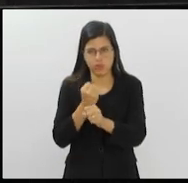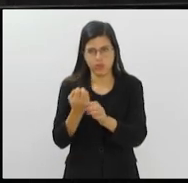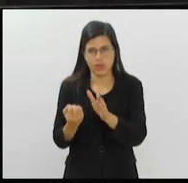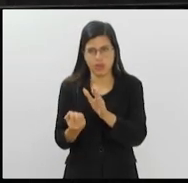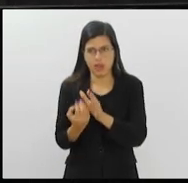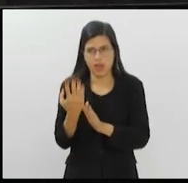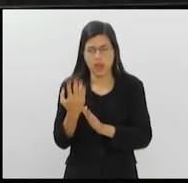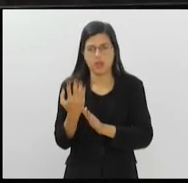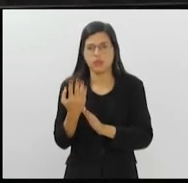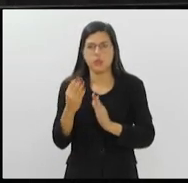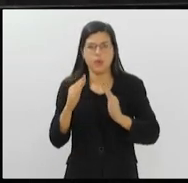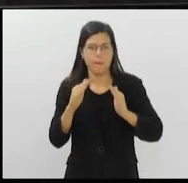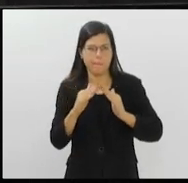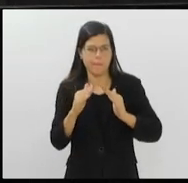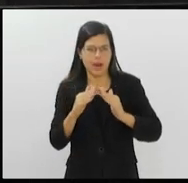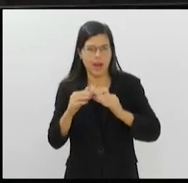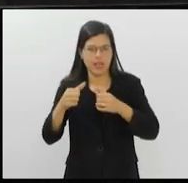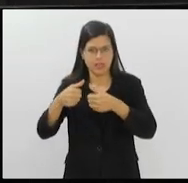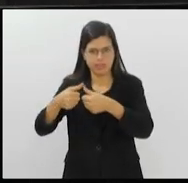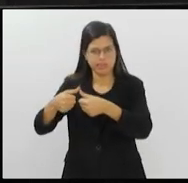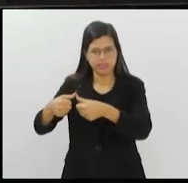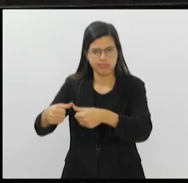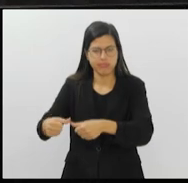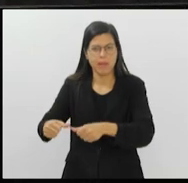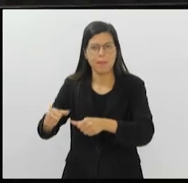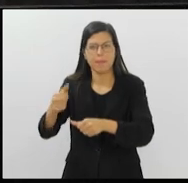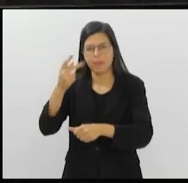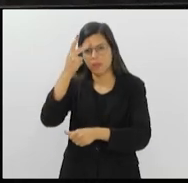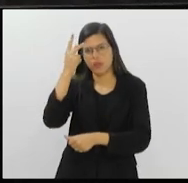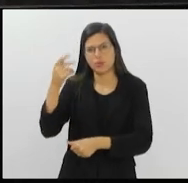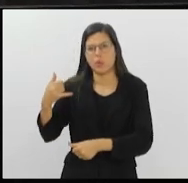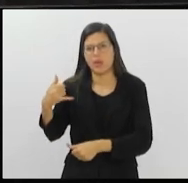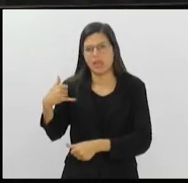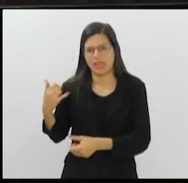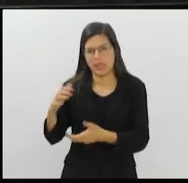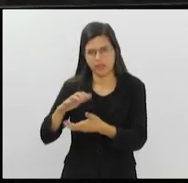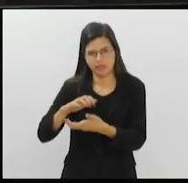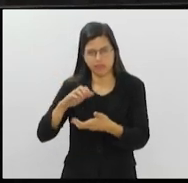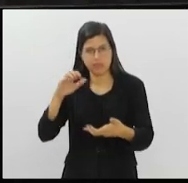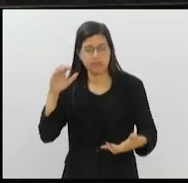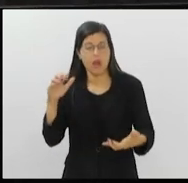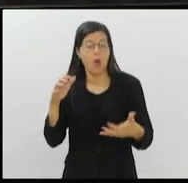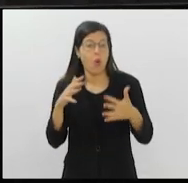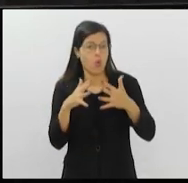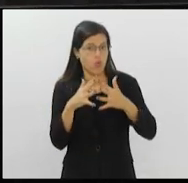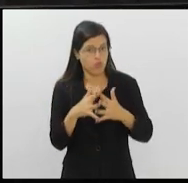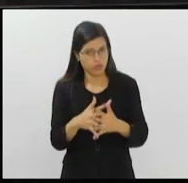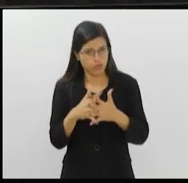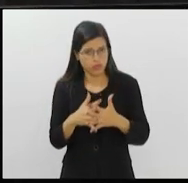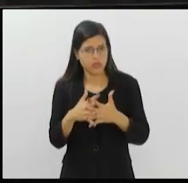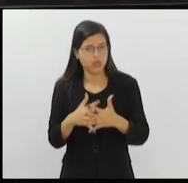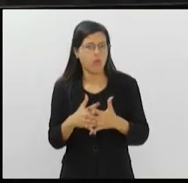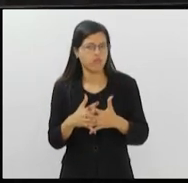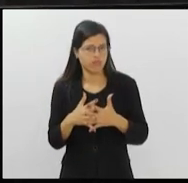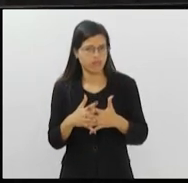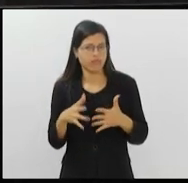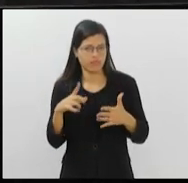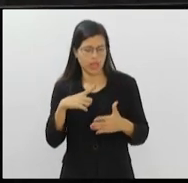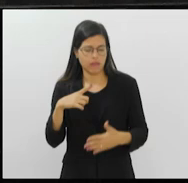uma casa de repouso para idosos, foi uma confusão tremenda na época.